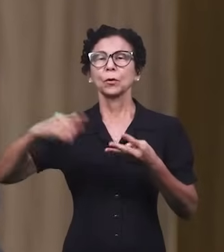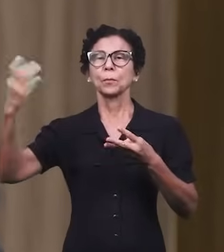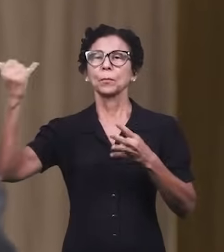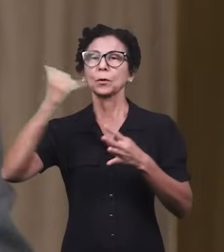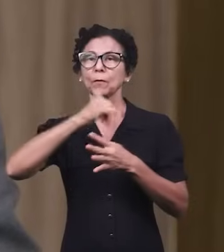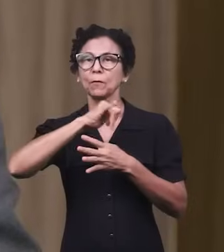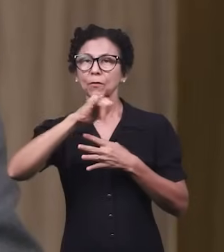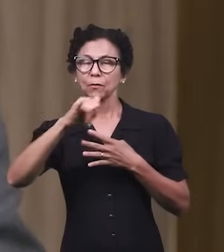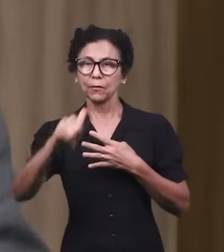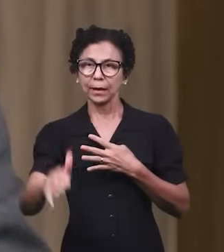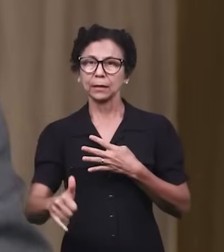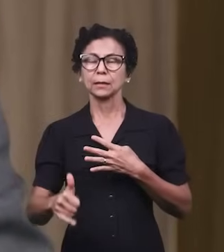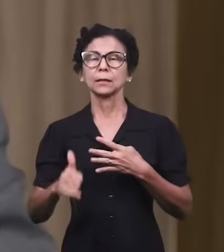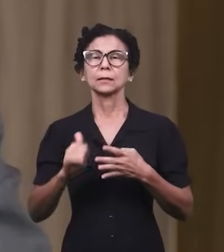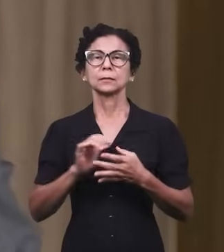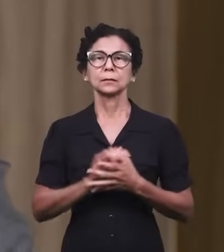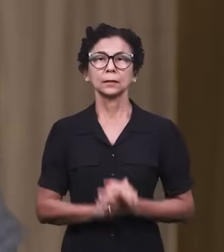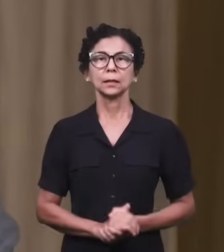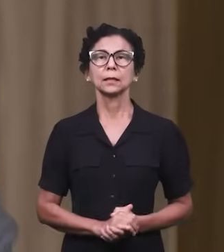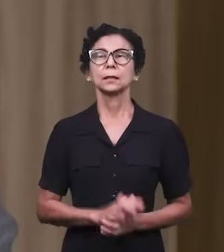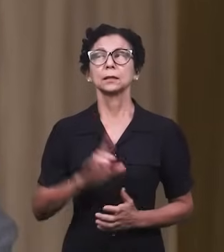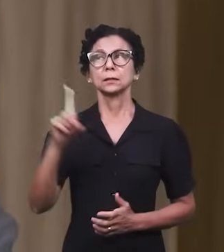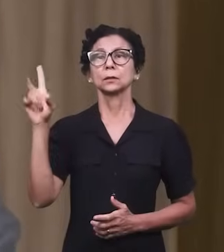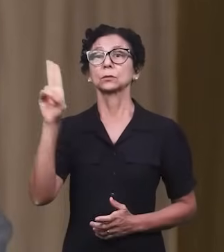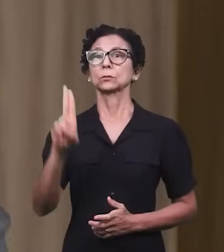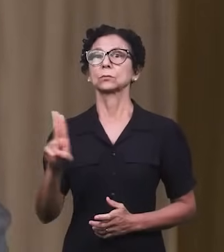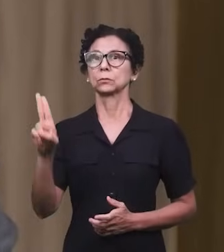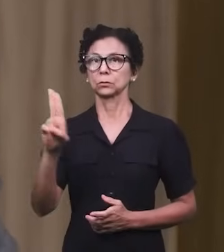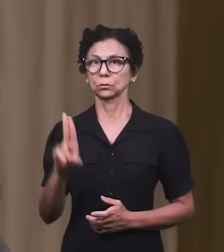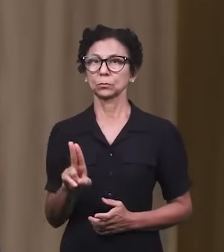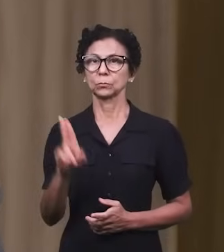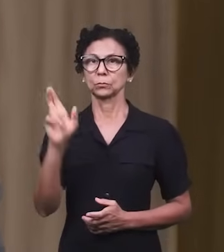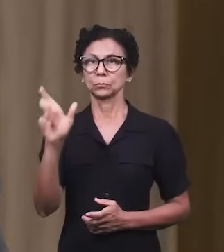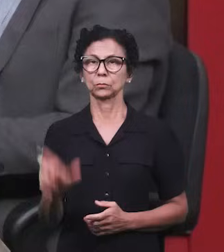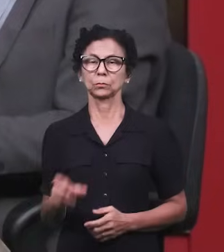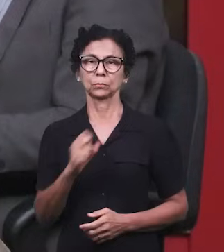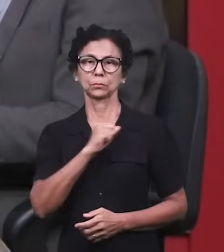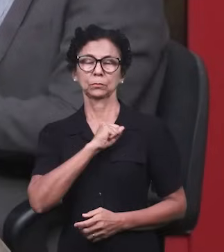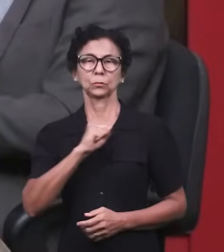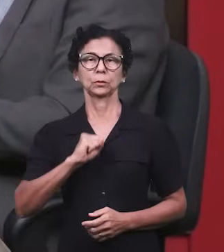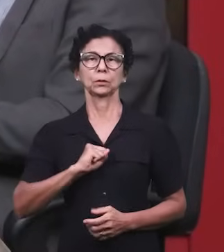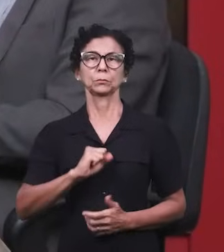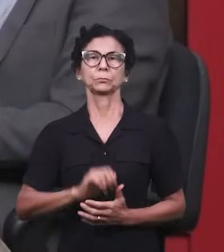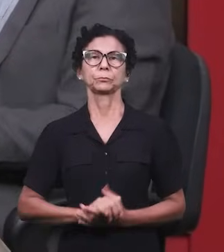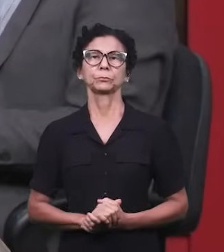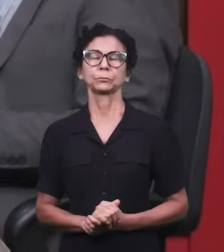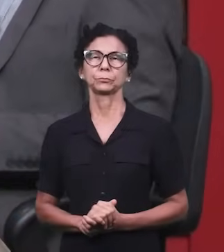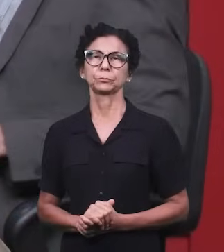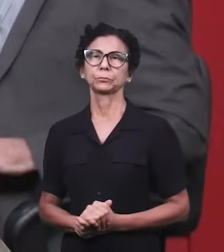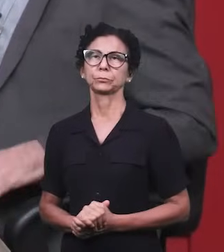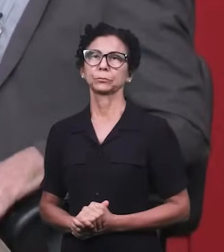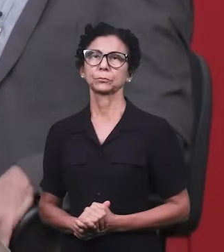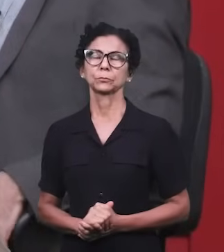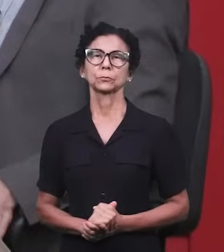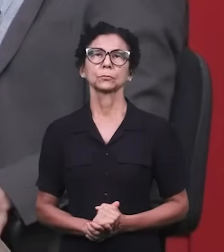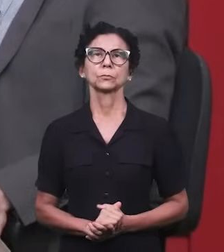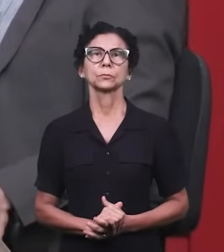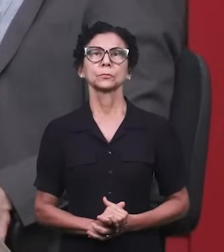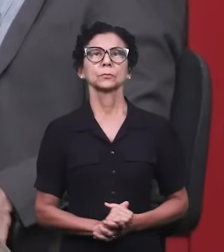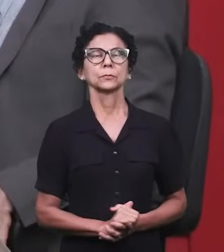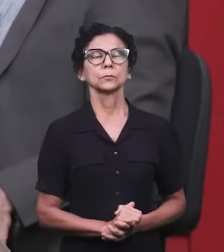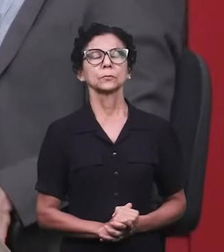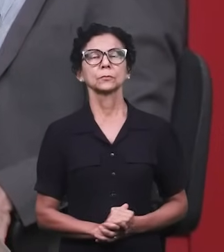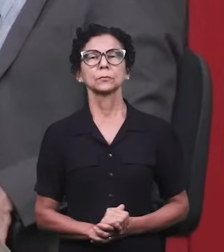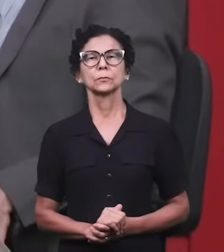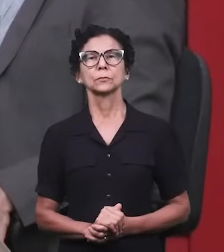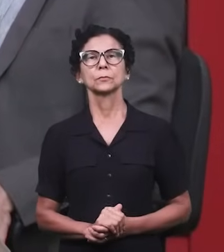vida dele por conta dessa atitude de sua mãe. Acho que uma palavra que entraria bem é que tem